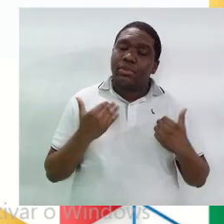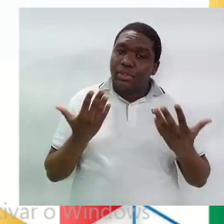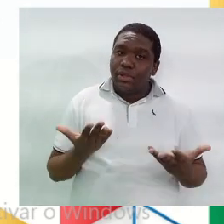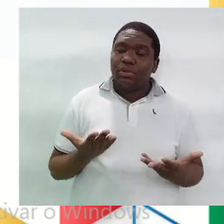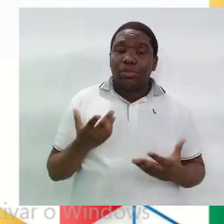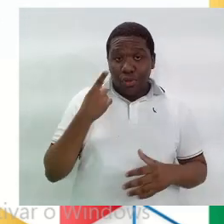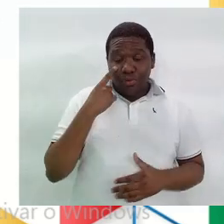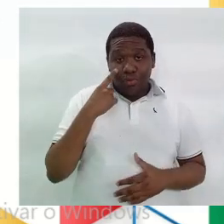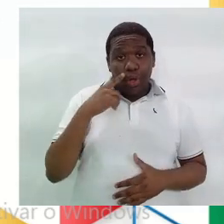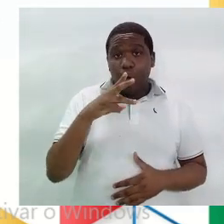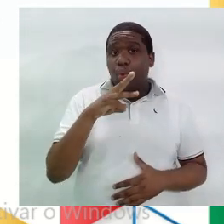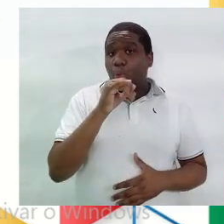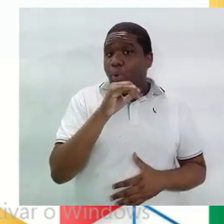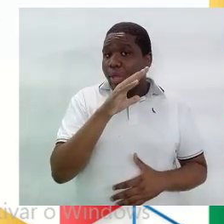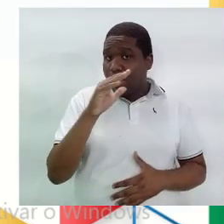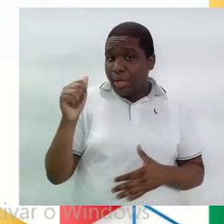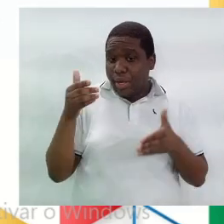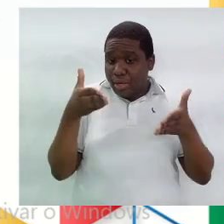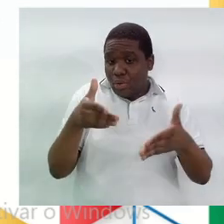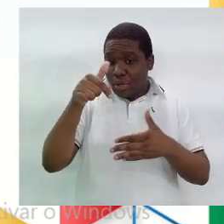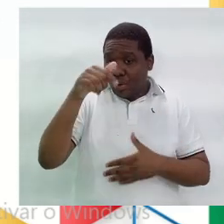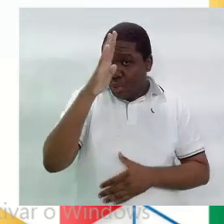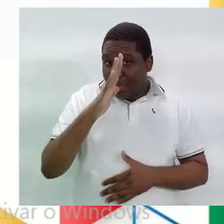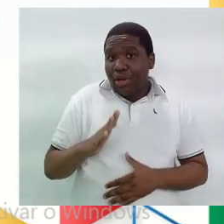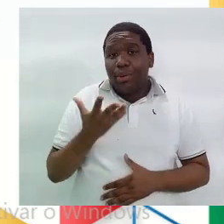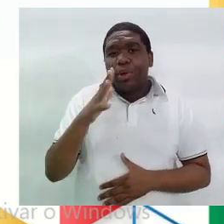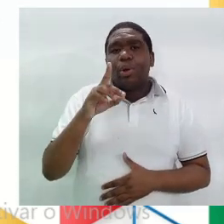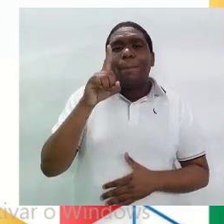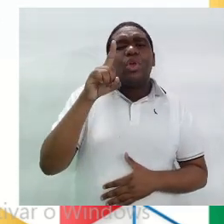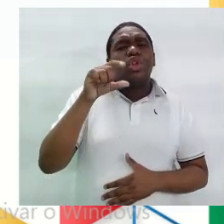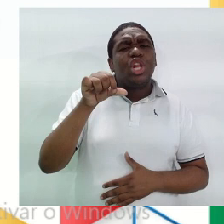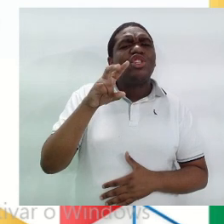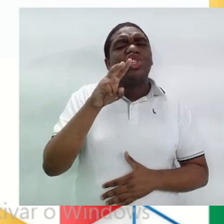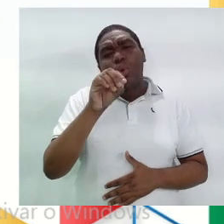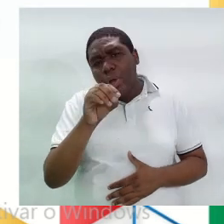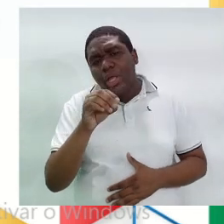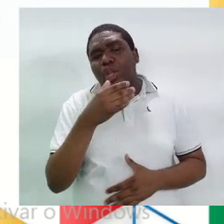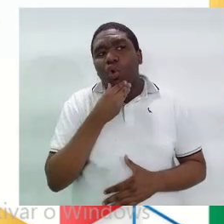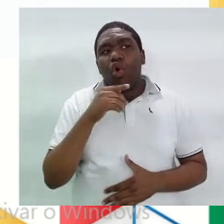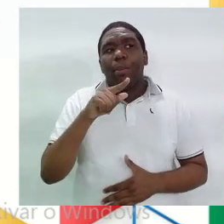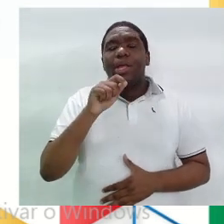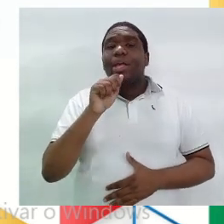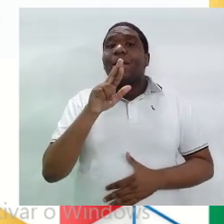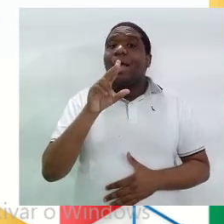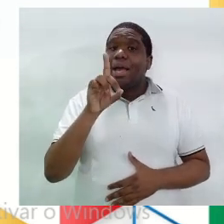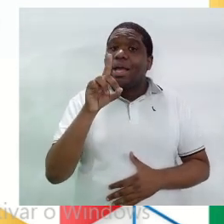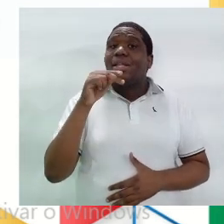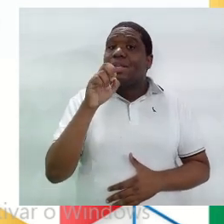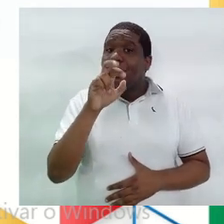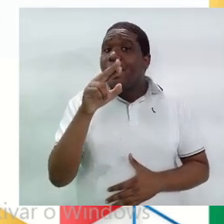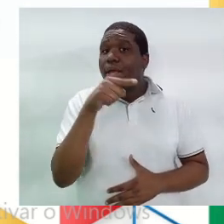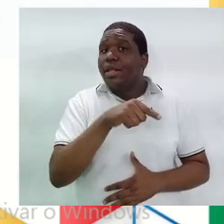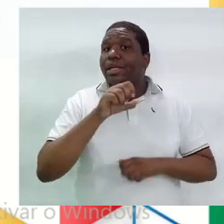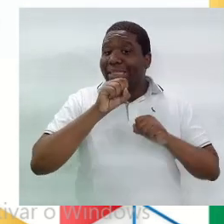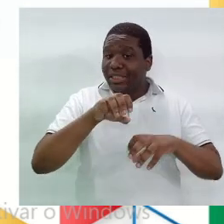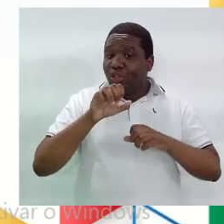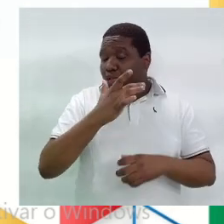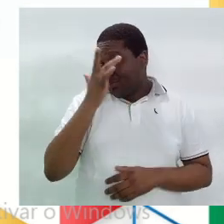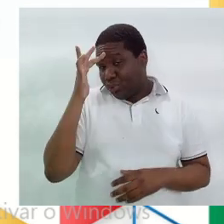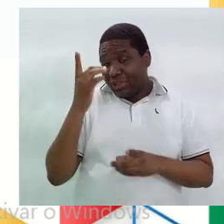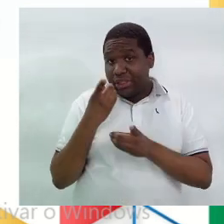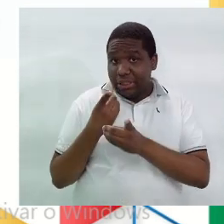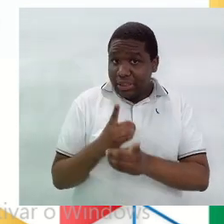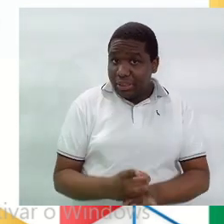só, a religião Wicca chegou ao Brasil na década de 50, quando Gardner ensinava a seus discípulos